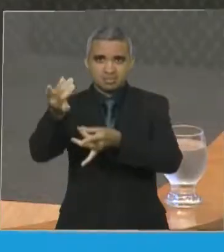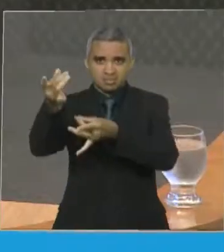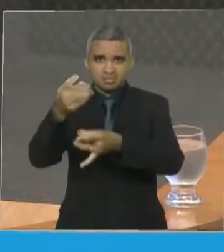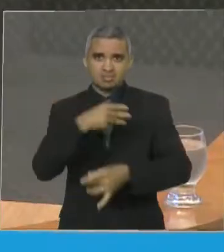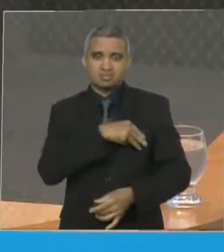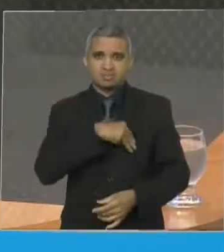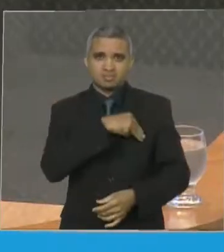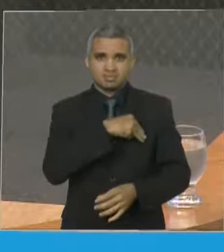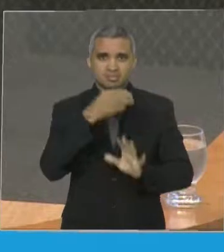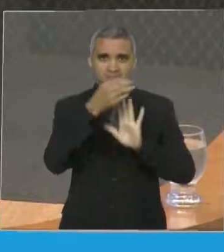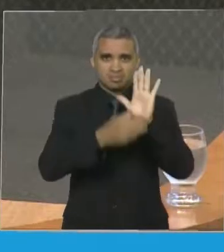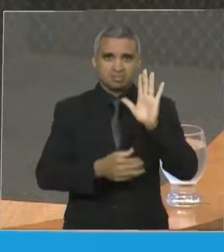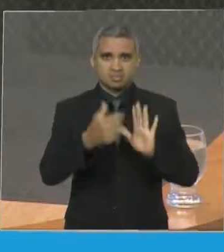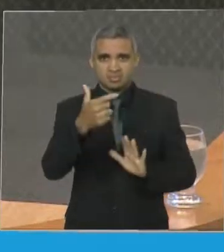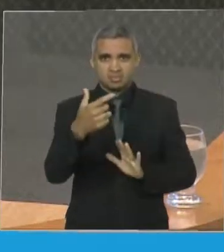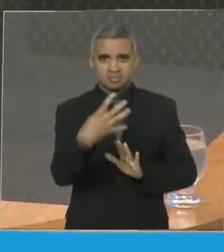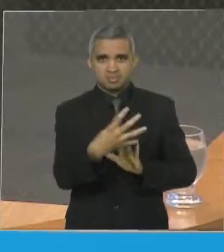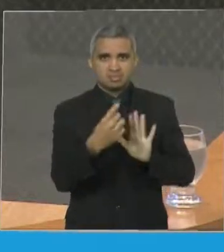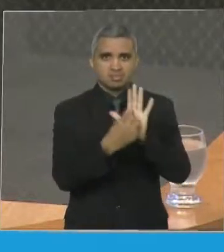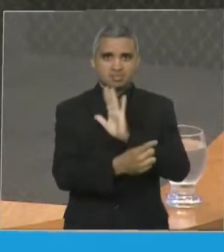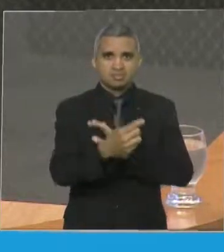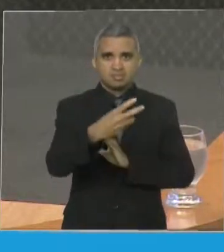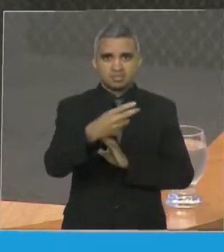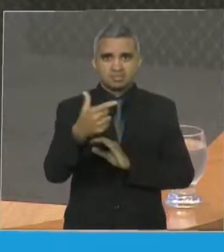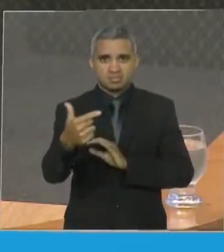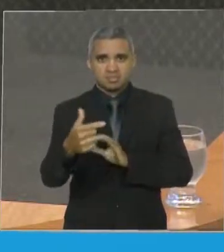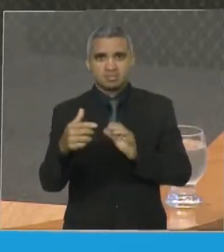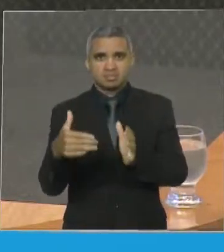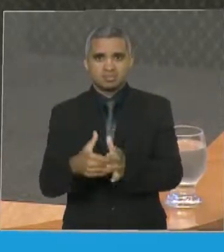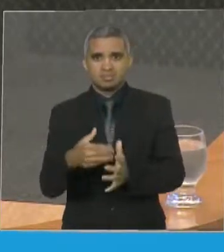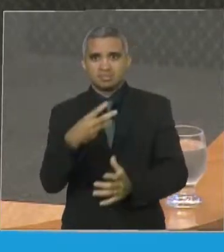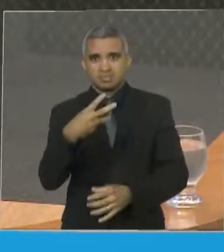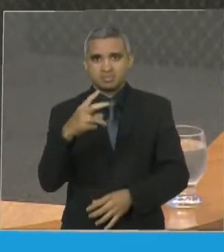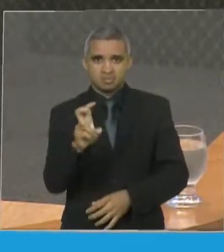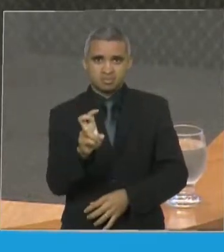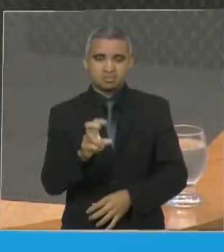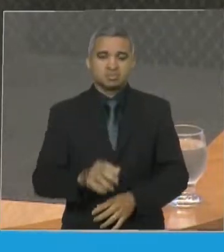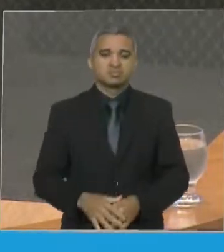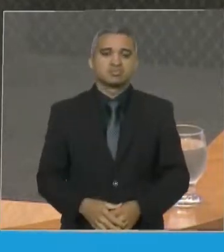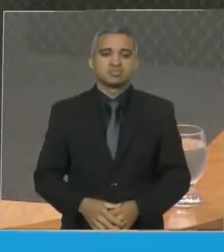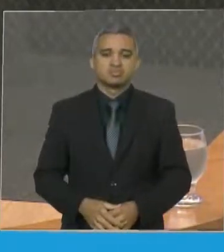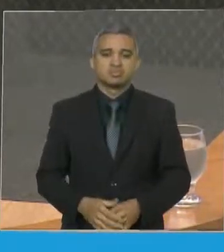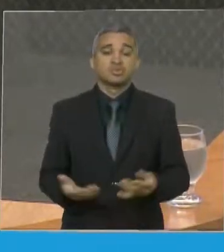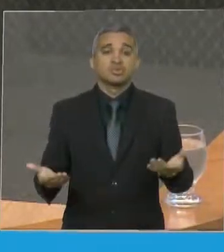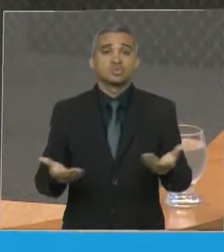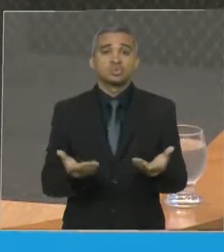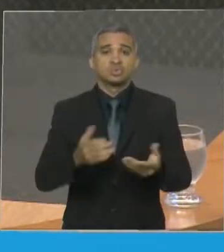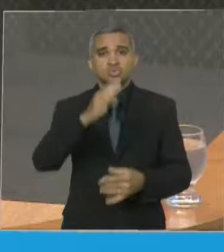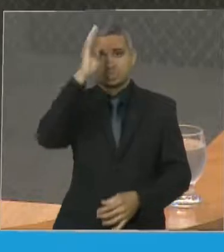35. Hoje o Brasil é a casa de mais de 100 mil judeus.